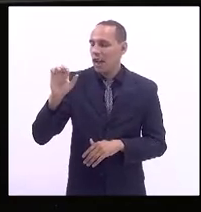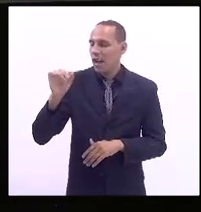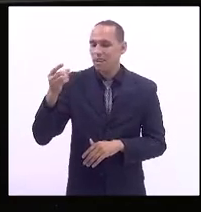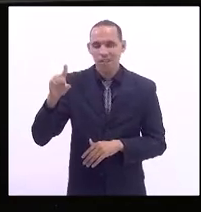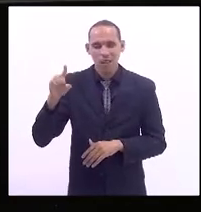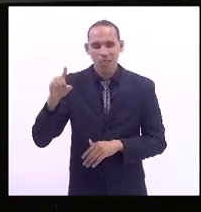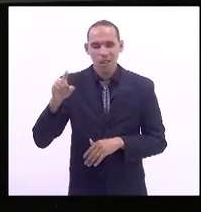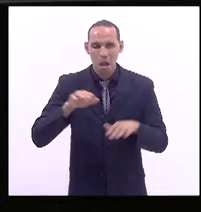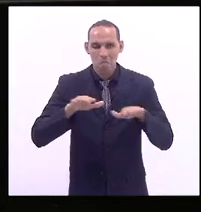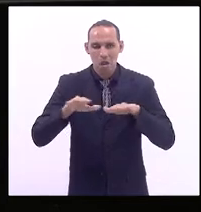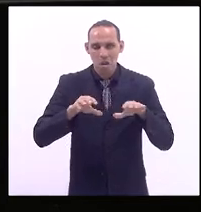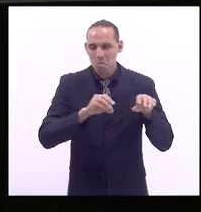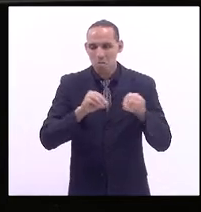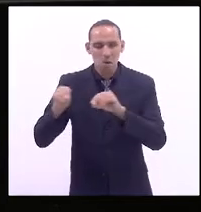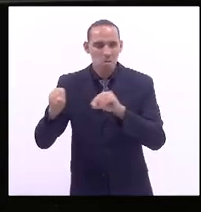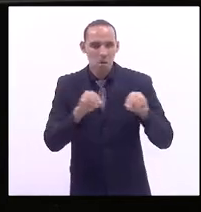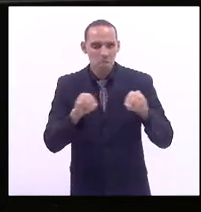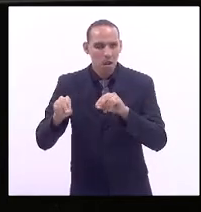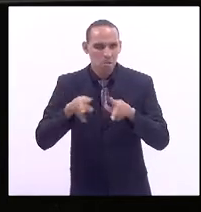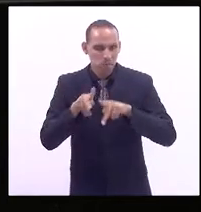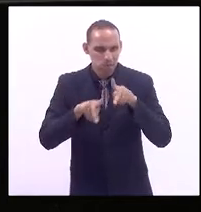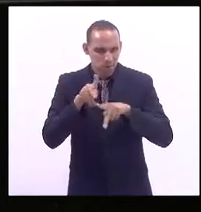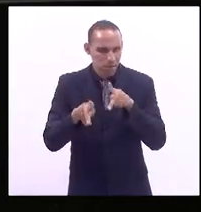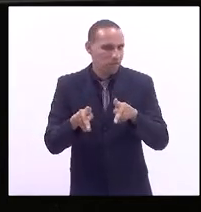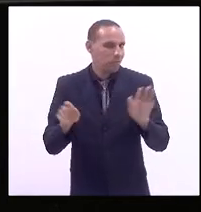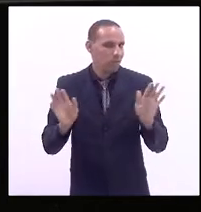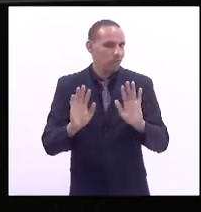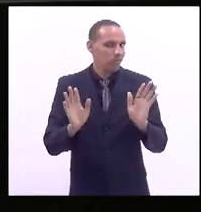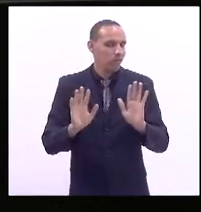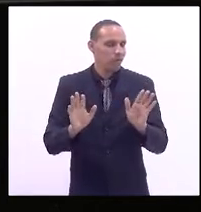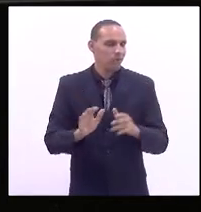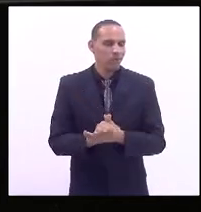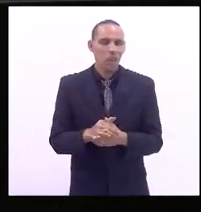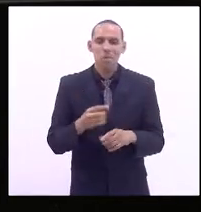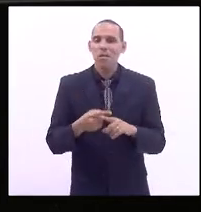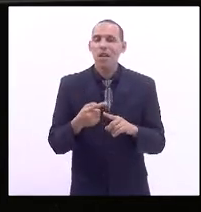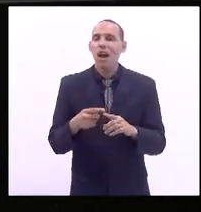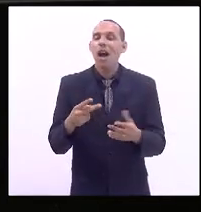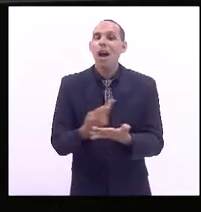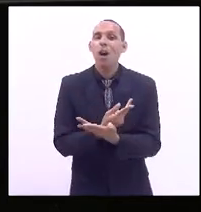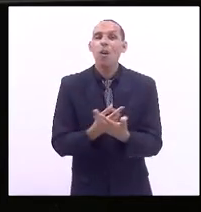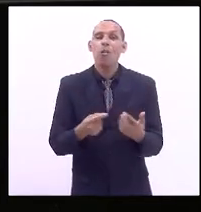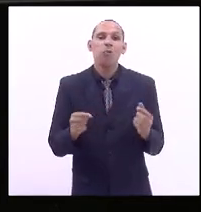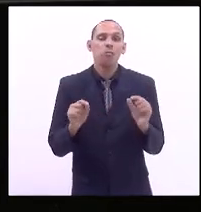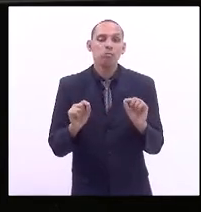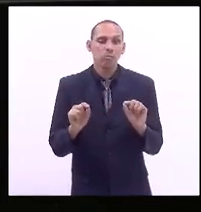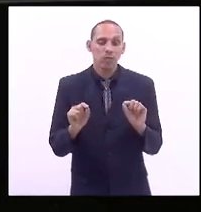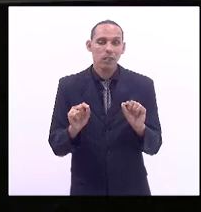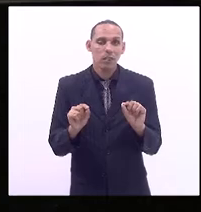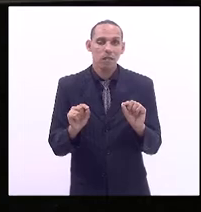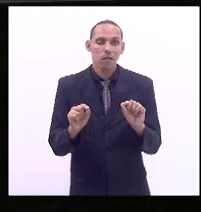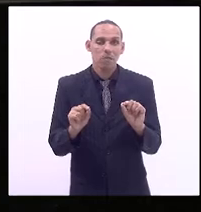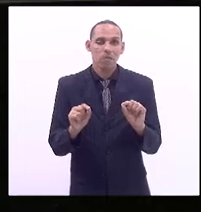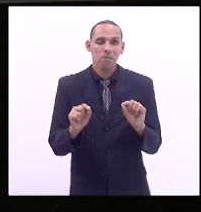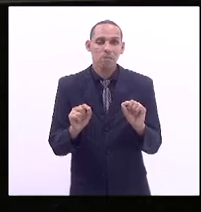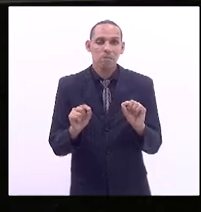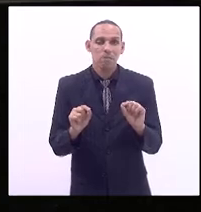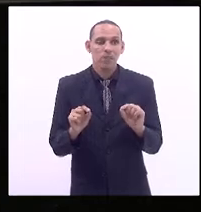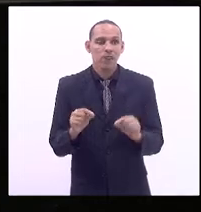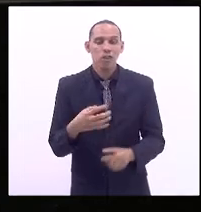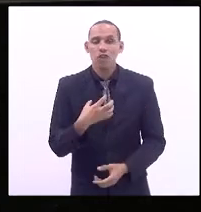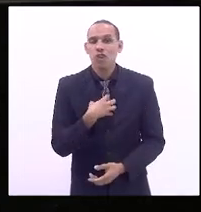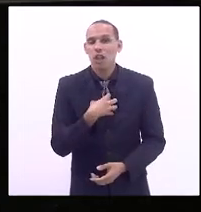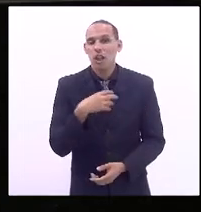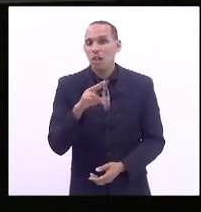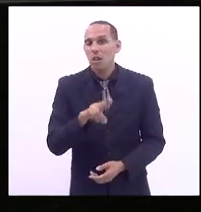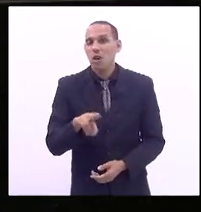ou deslocamento de populações por conta de um novo modo de